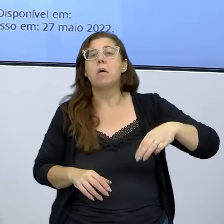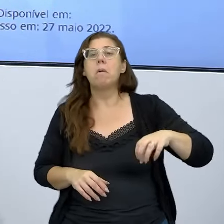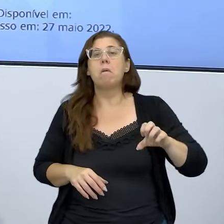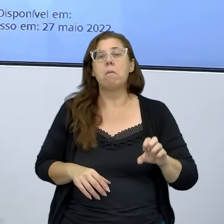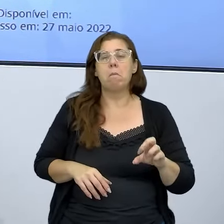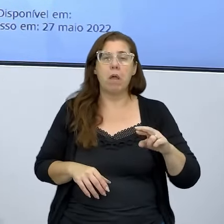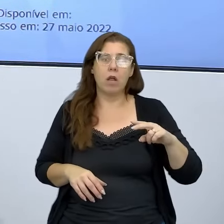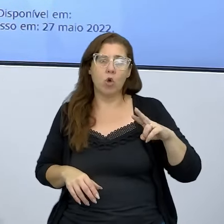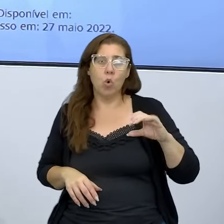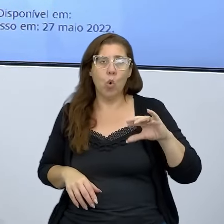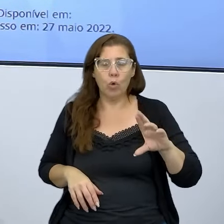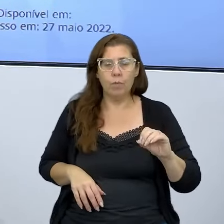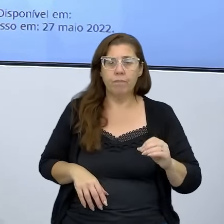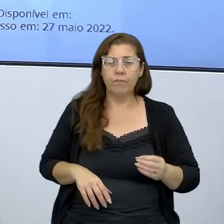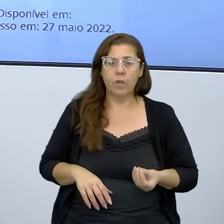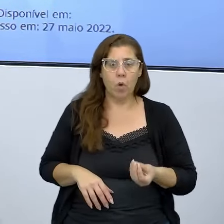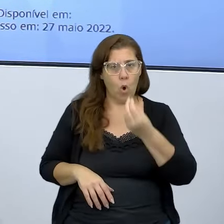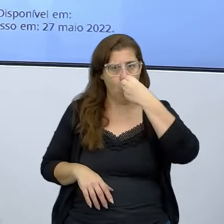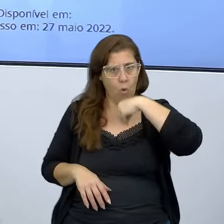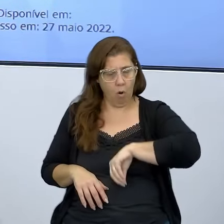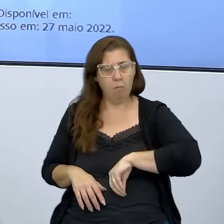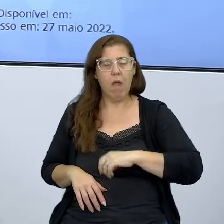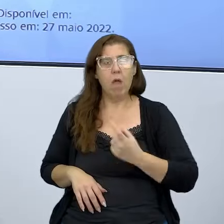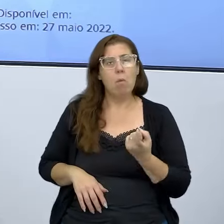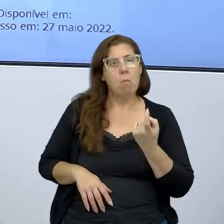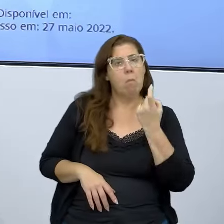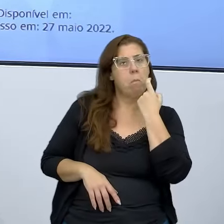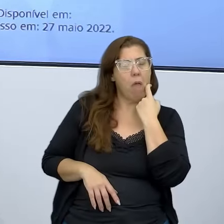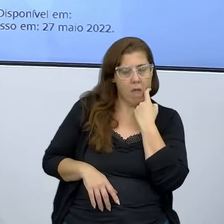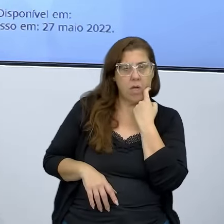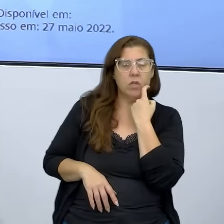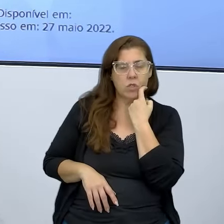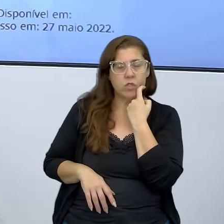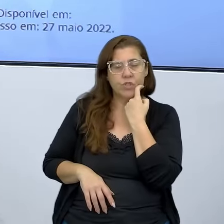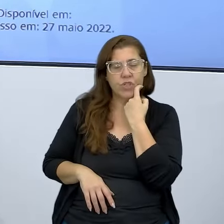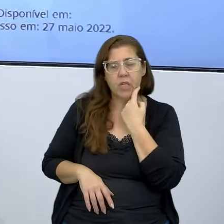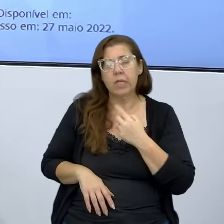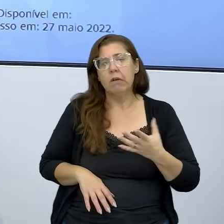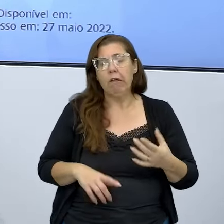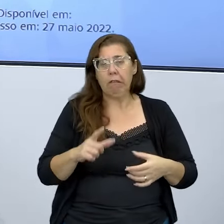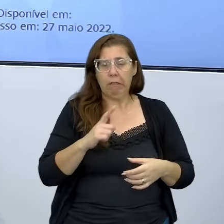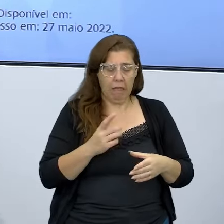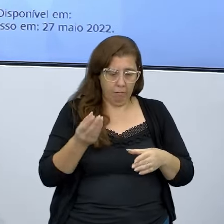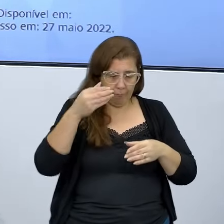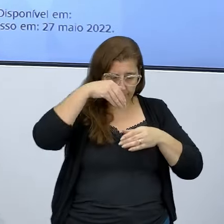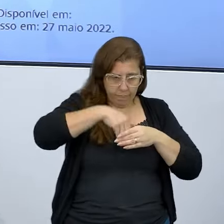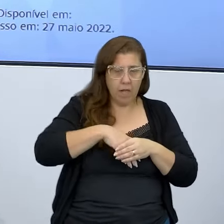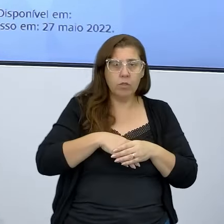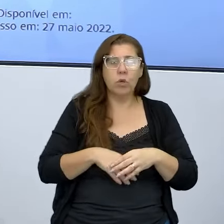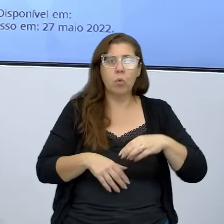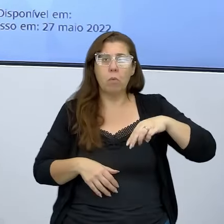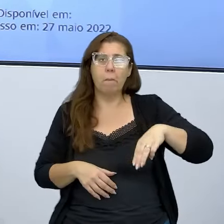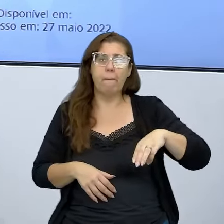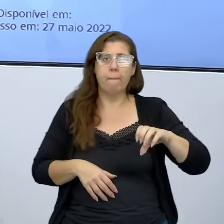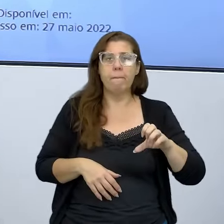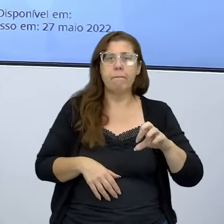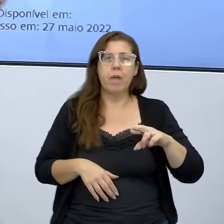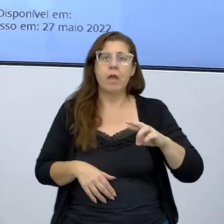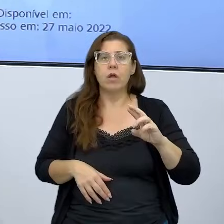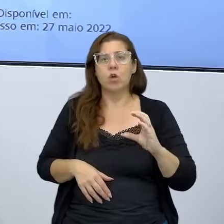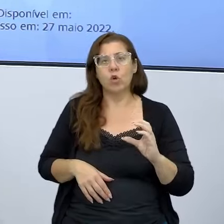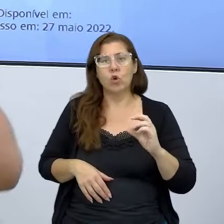peixe infectado por mercúrio... Infectado não é a palavra, né? Um peixe com mercúrio e você vai ficar doente e passar mal,